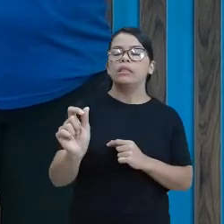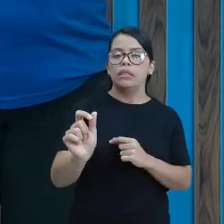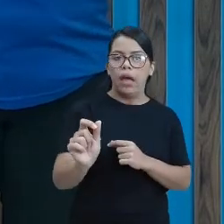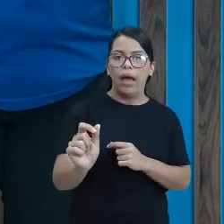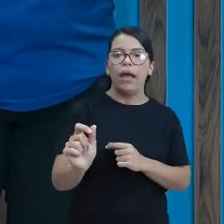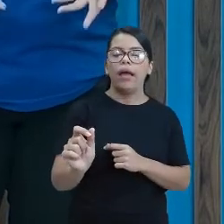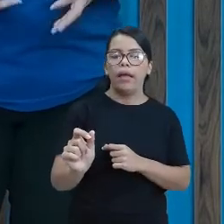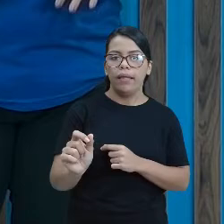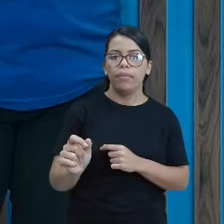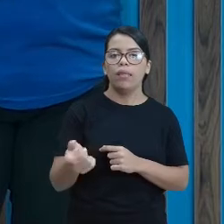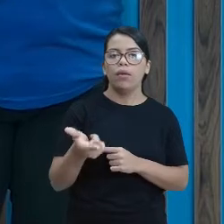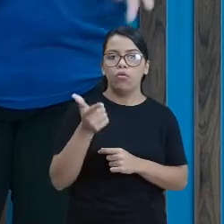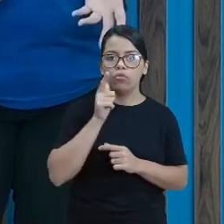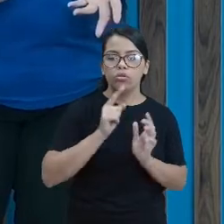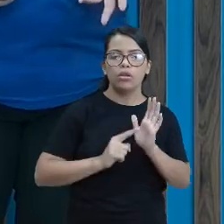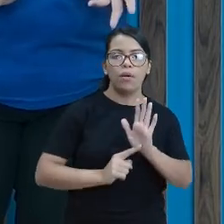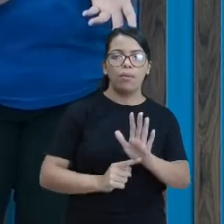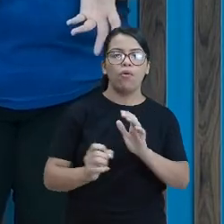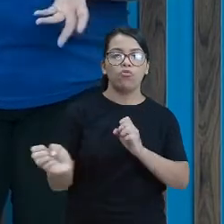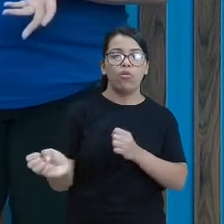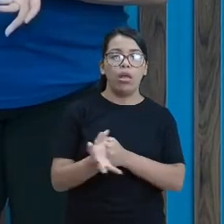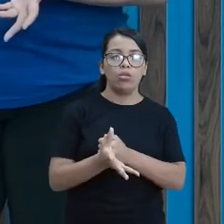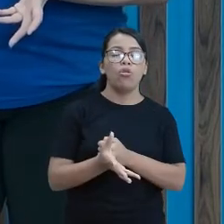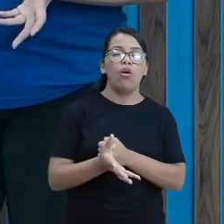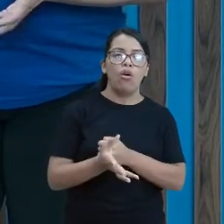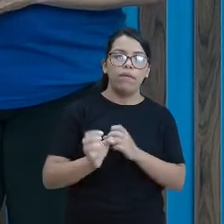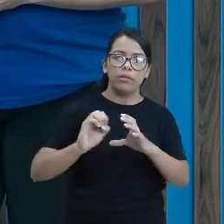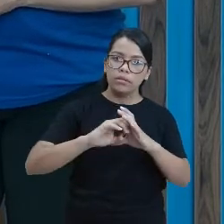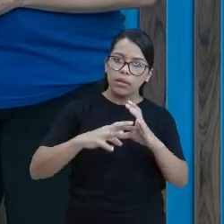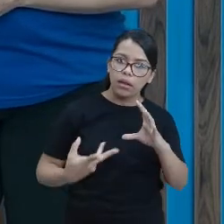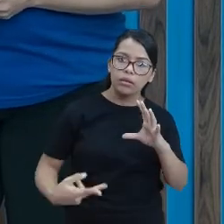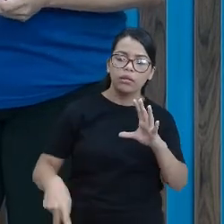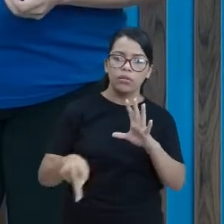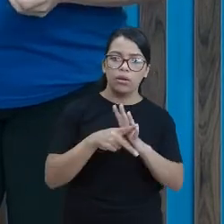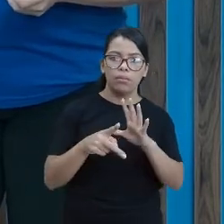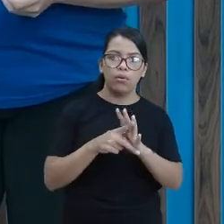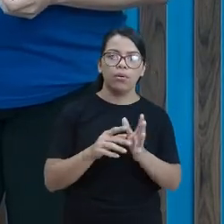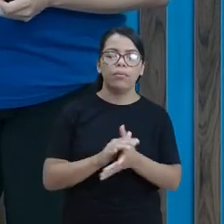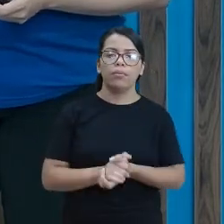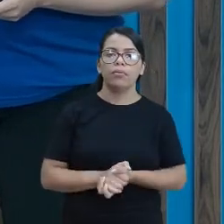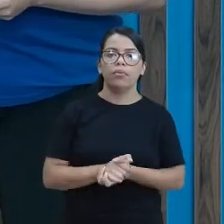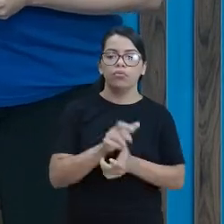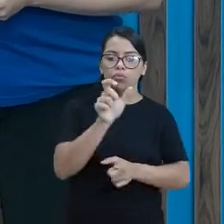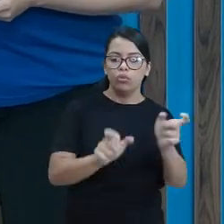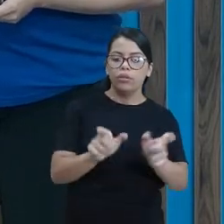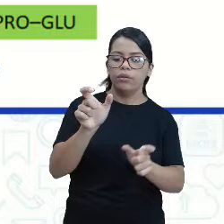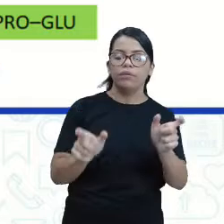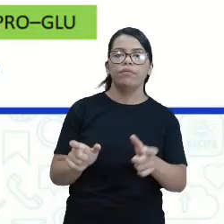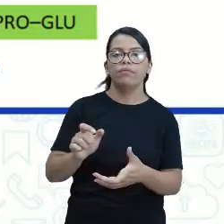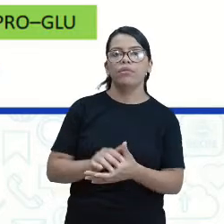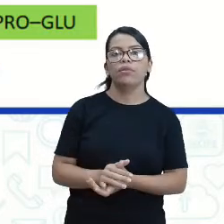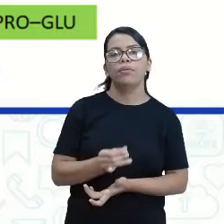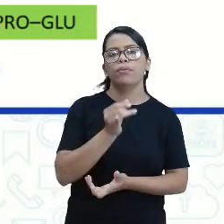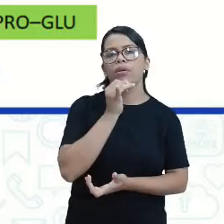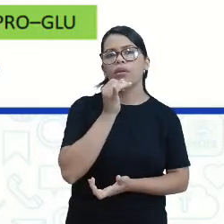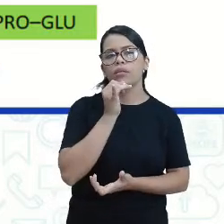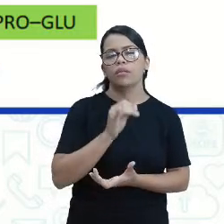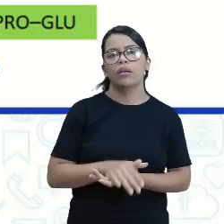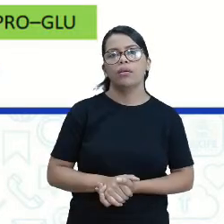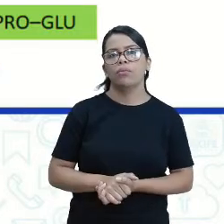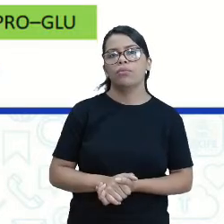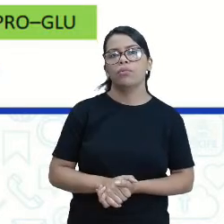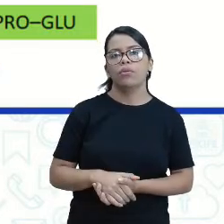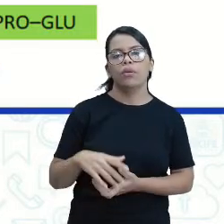seja mostrado novas características, tá certo? Então, aqui temos um exemplozinho, né, de